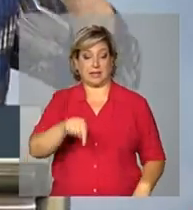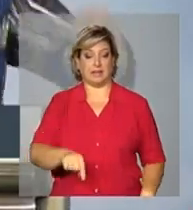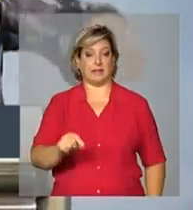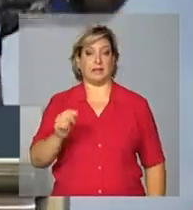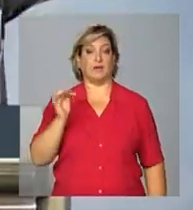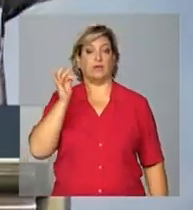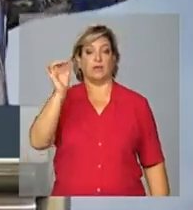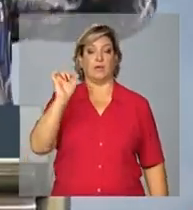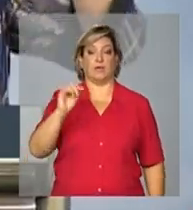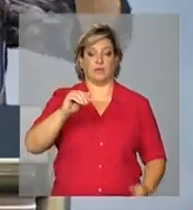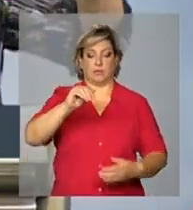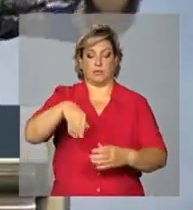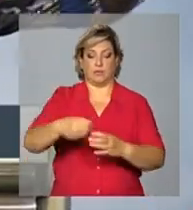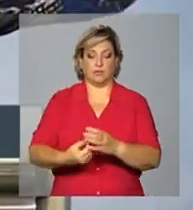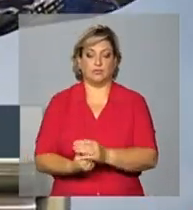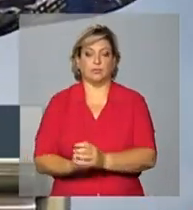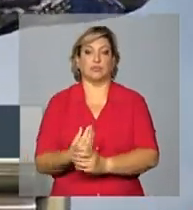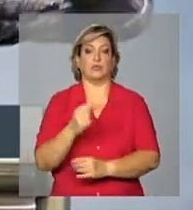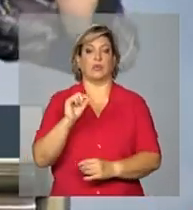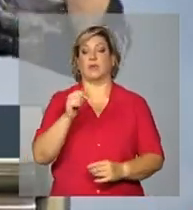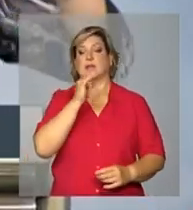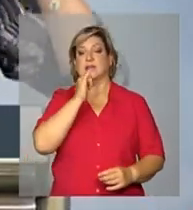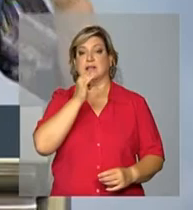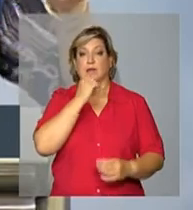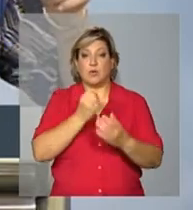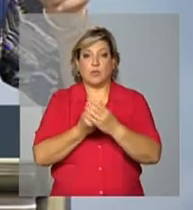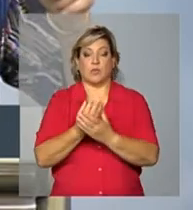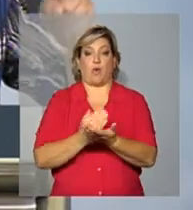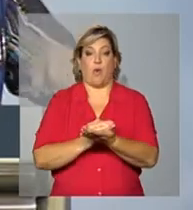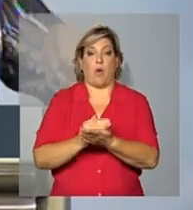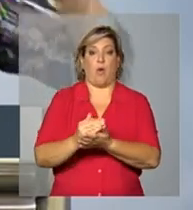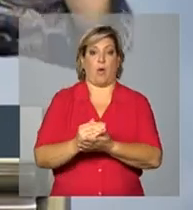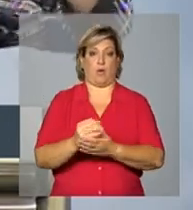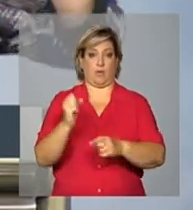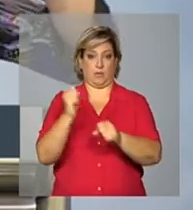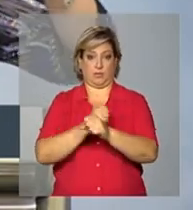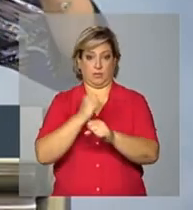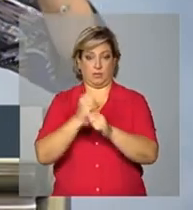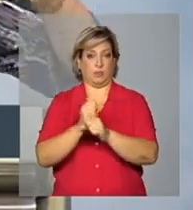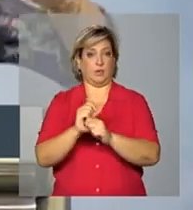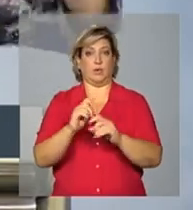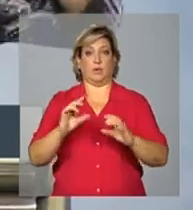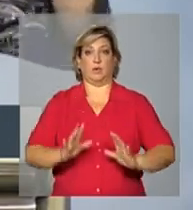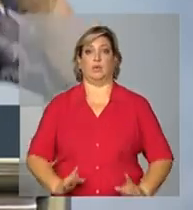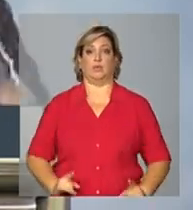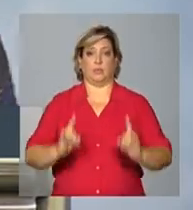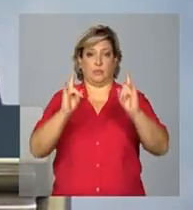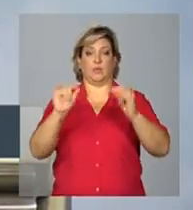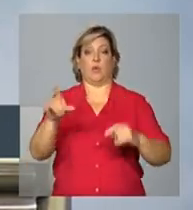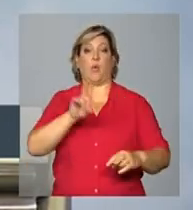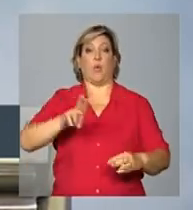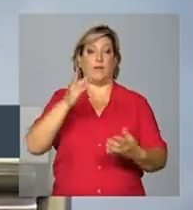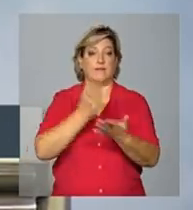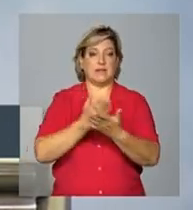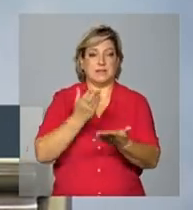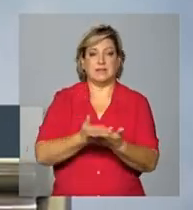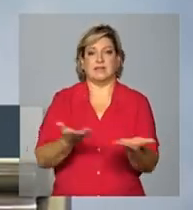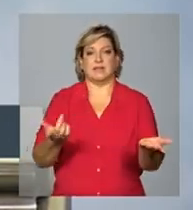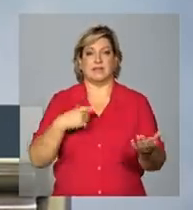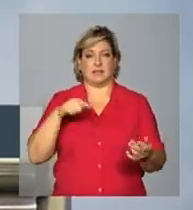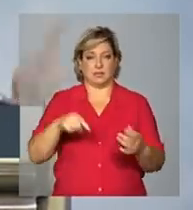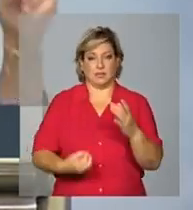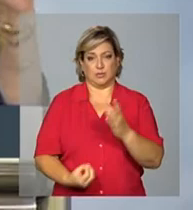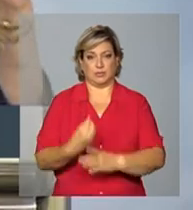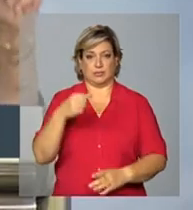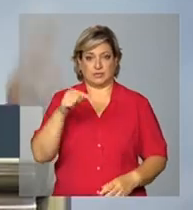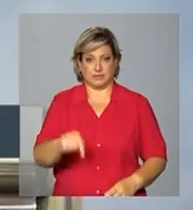você planta uma universidade e escolas públicas, técnicas, no meio do sertão, nós estamos